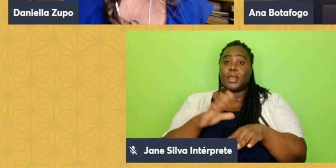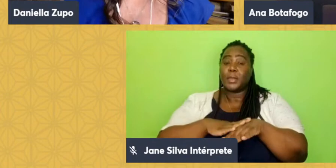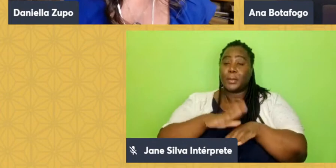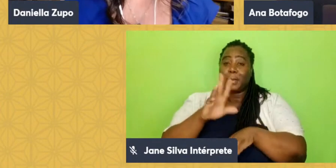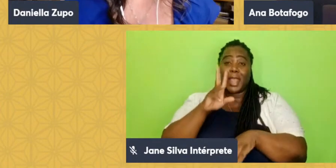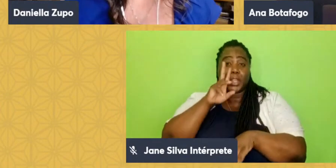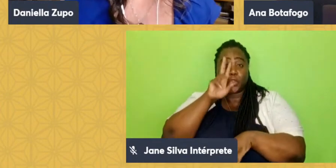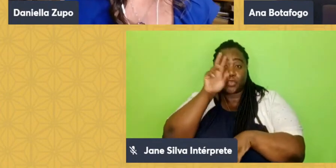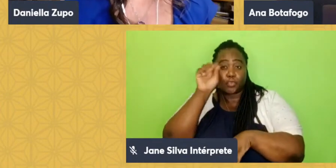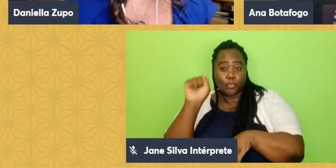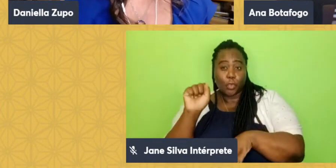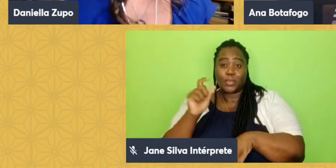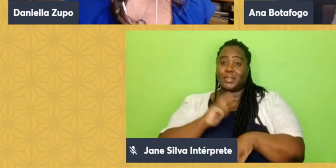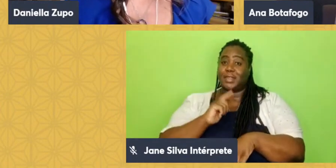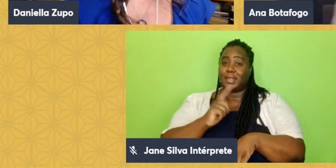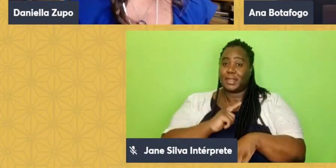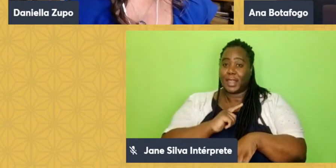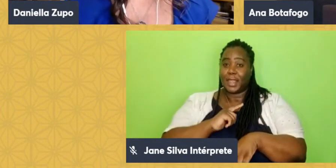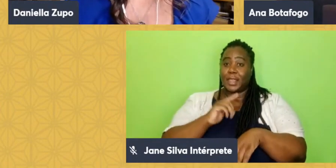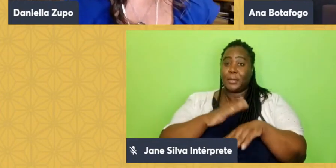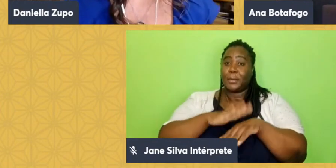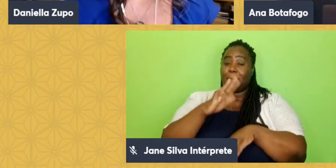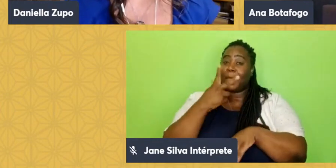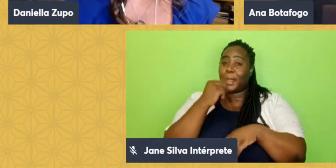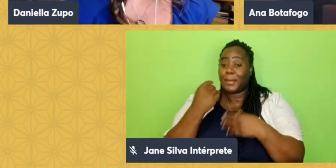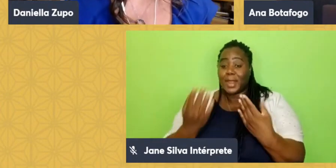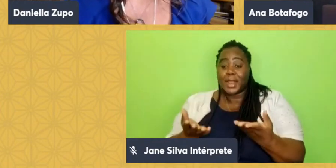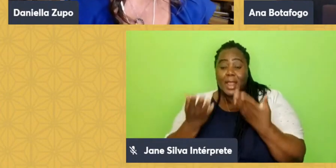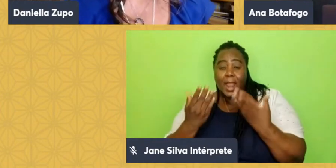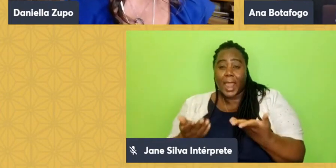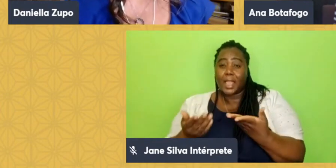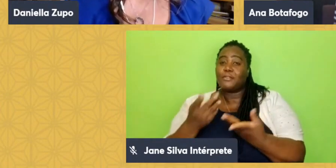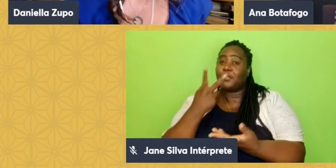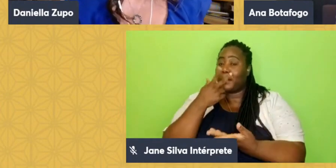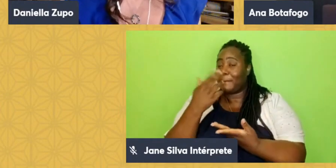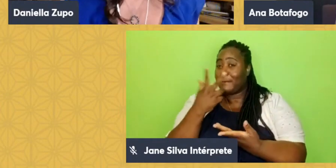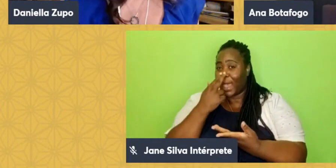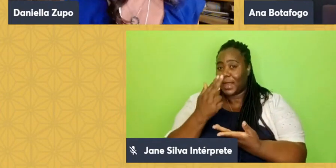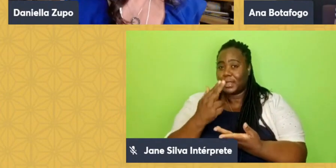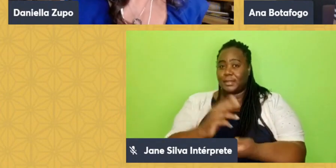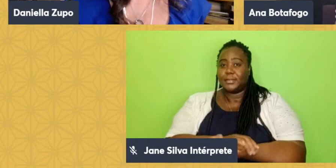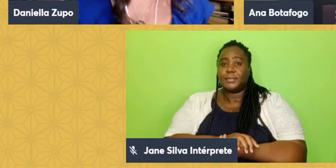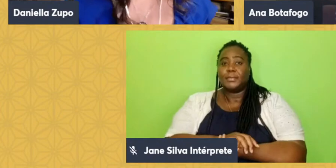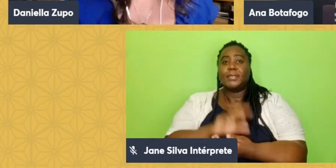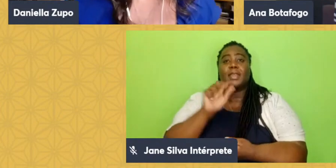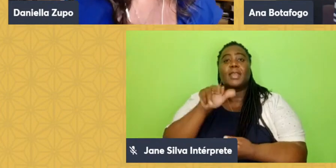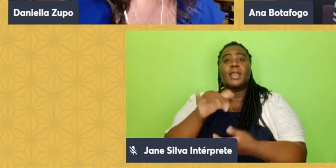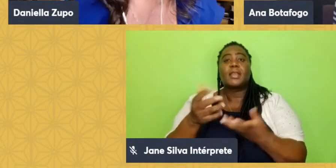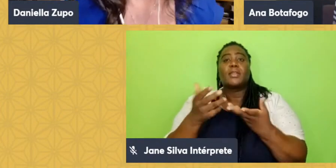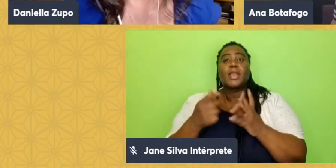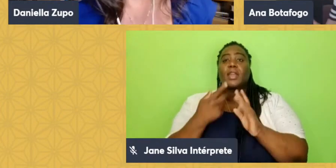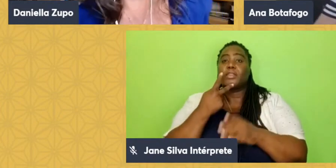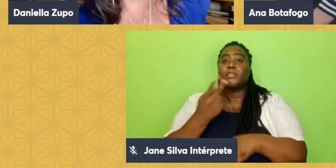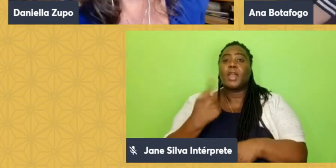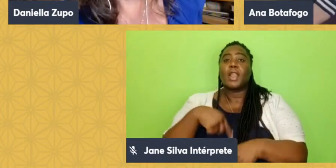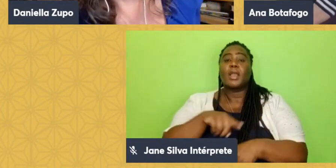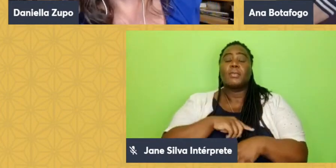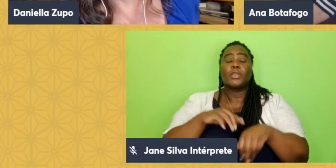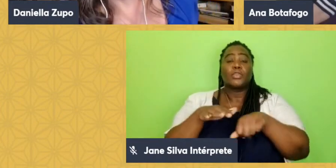mais força muscular você tem mais leve e você pode parecer Ana queria trazer aqui para o nosso